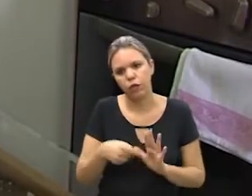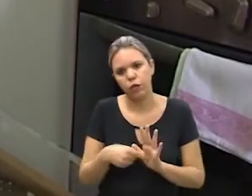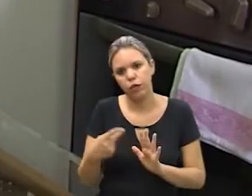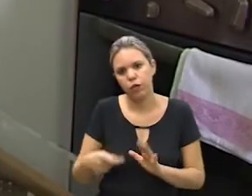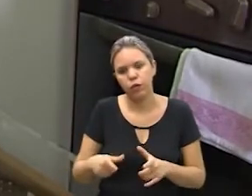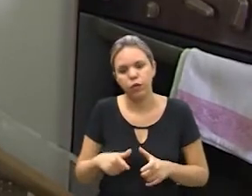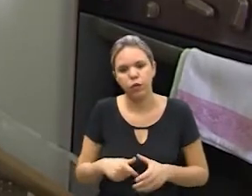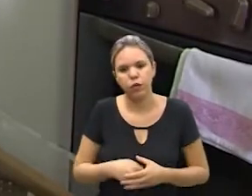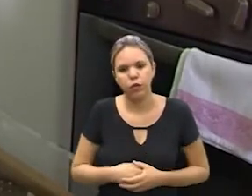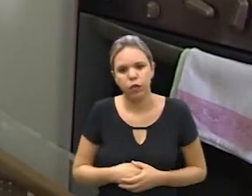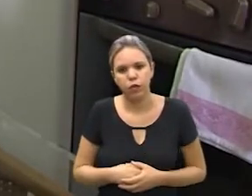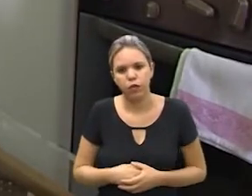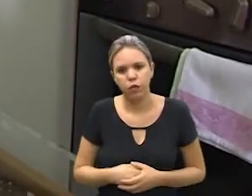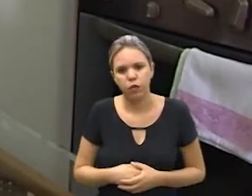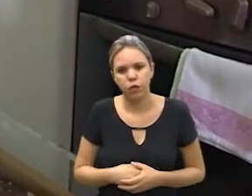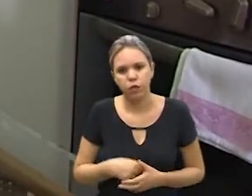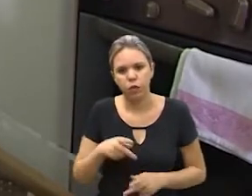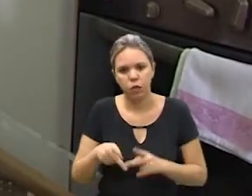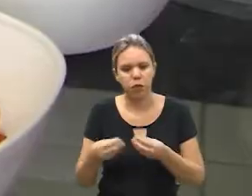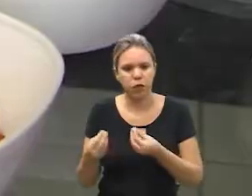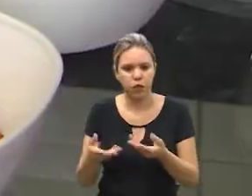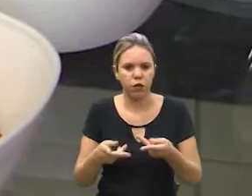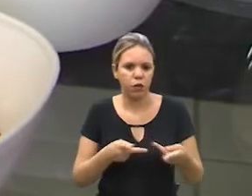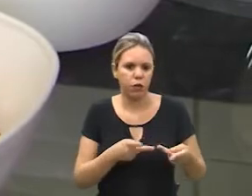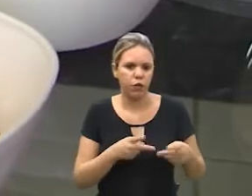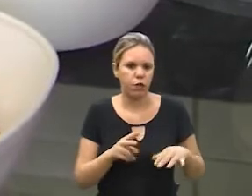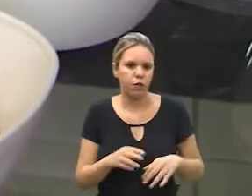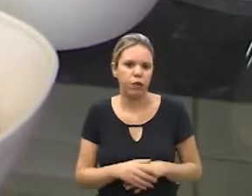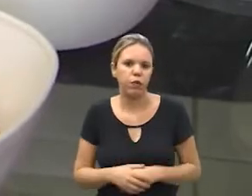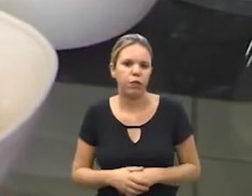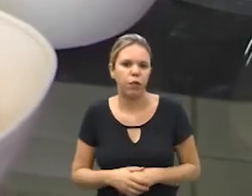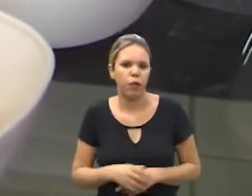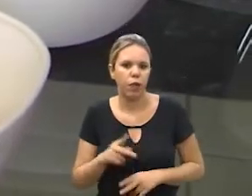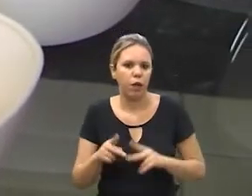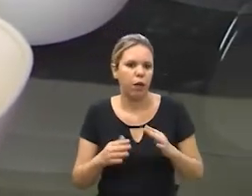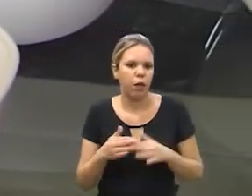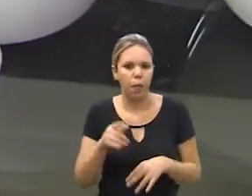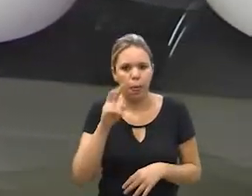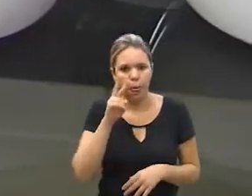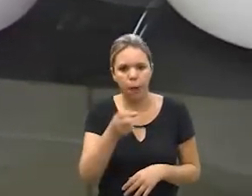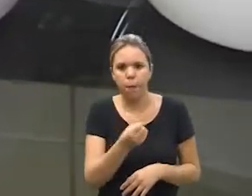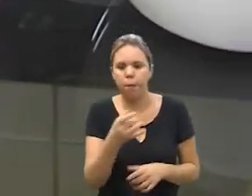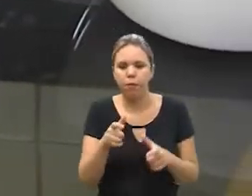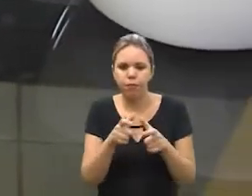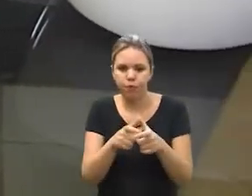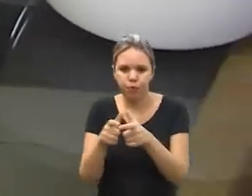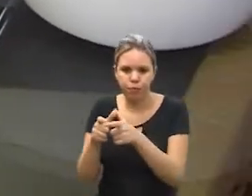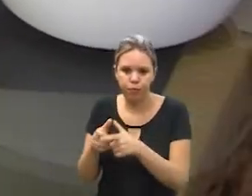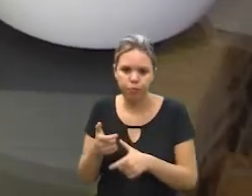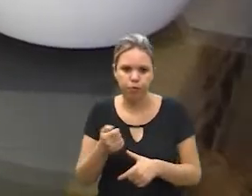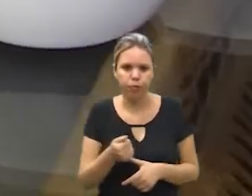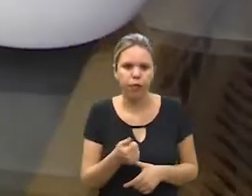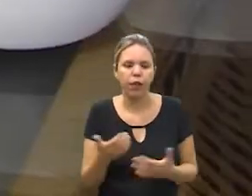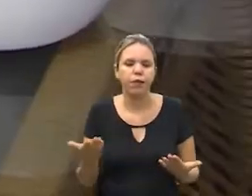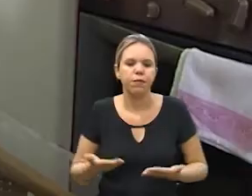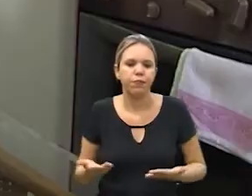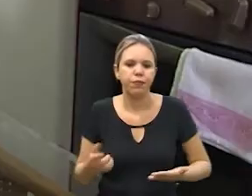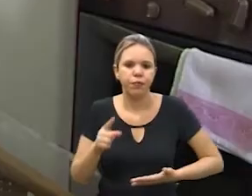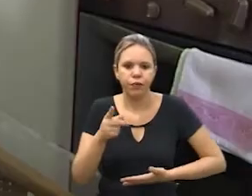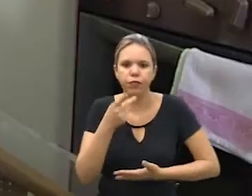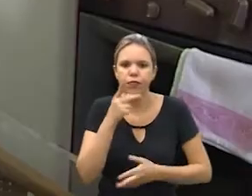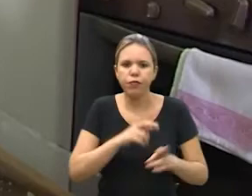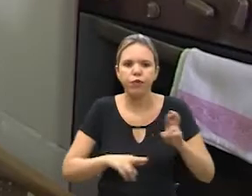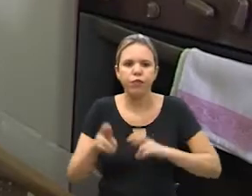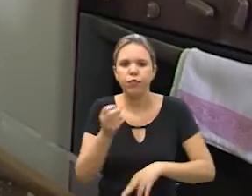apresentar um prato. Olha só. Os convidados e tudo mais. Olha só, Thaís, o pessoal de casa tá vendo aqui poucas tigelinhas, isso, né? Então agora você